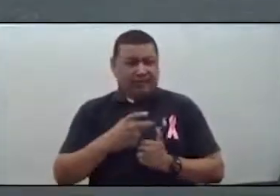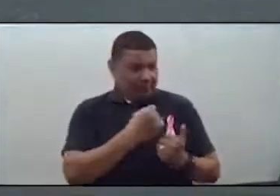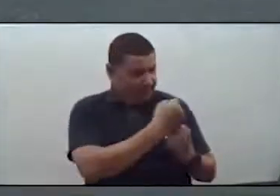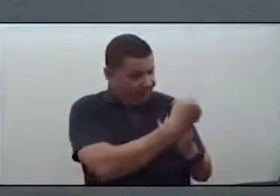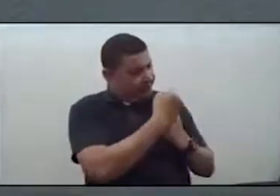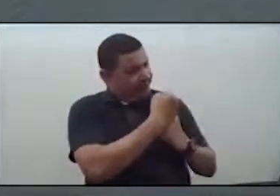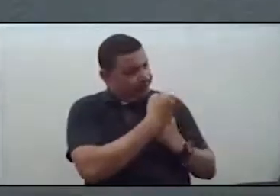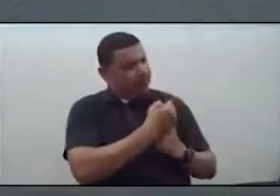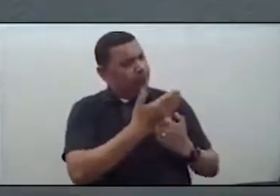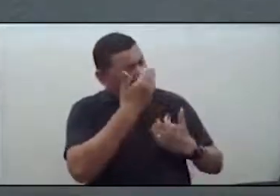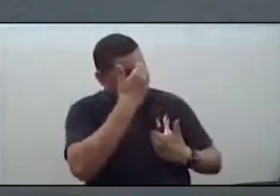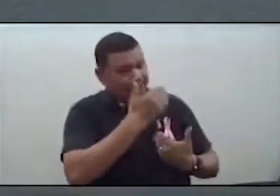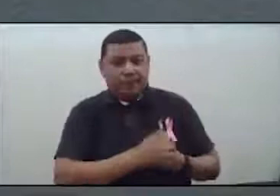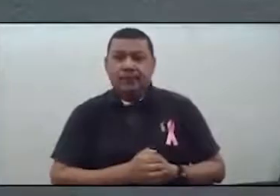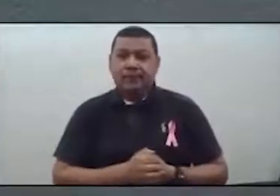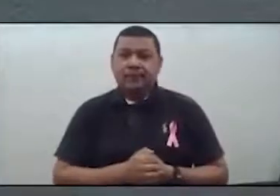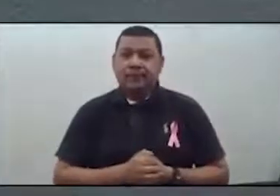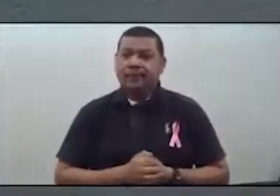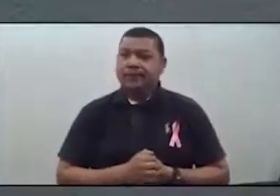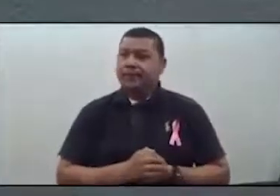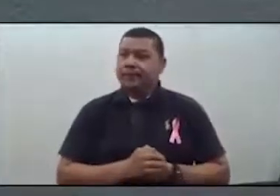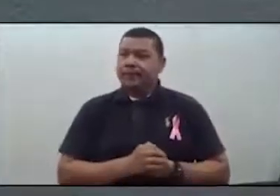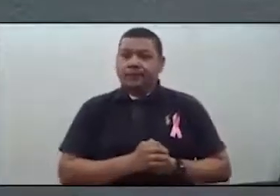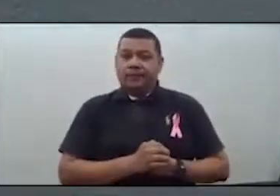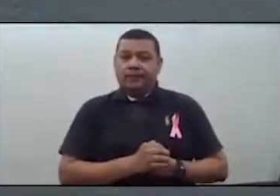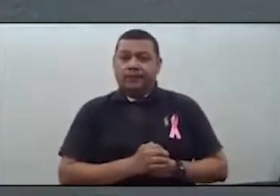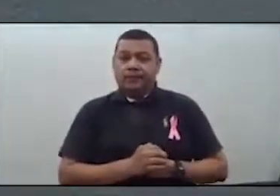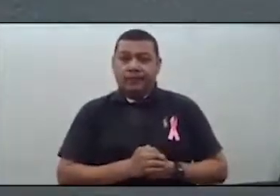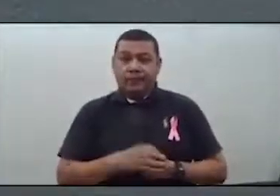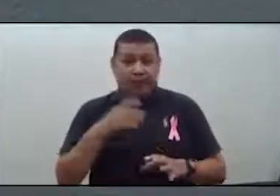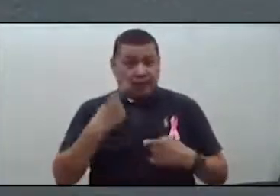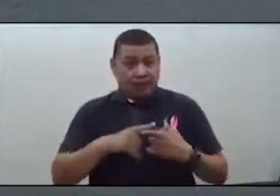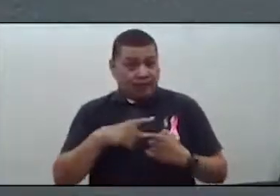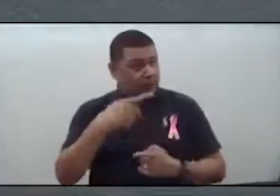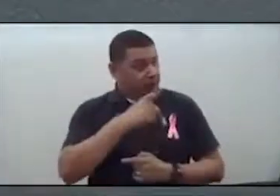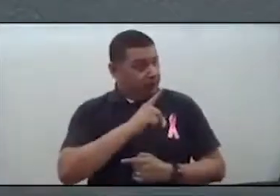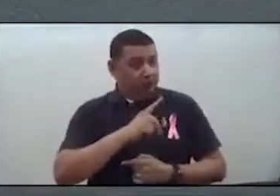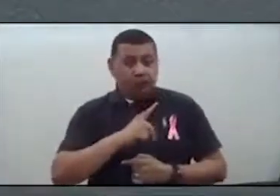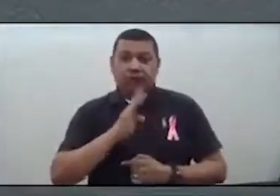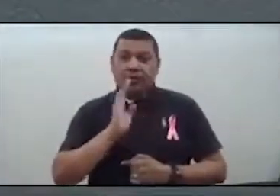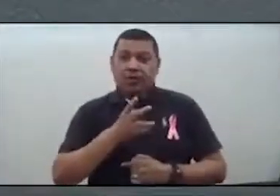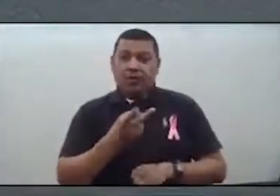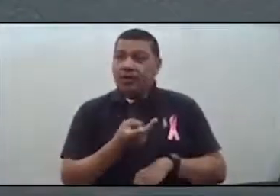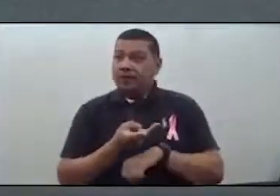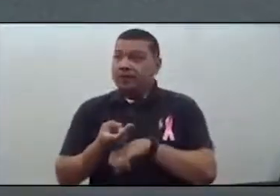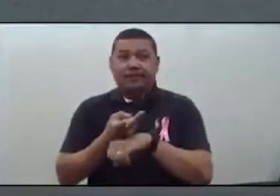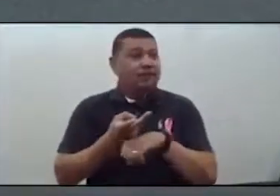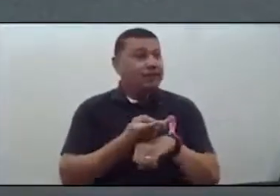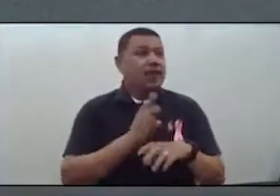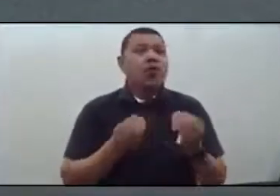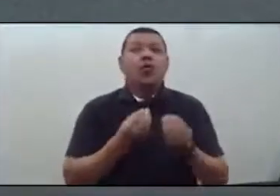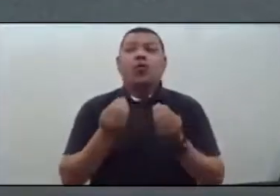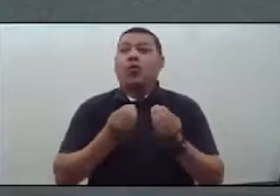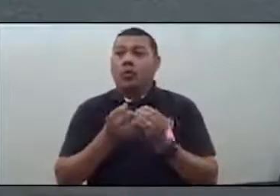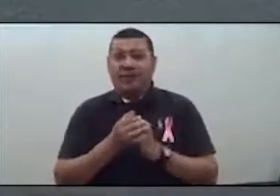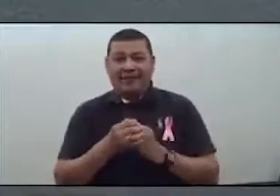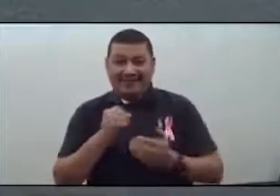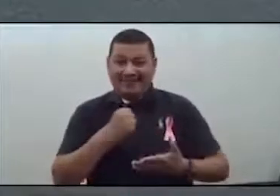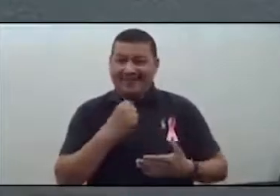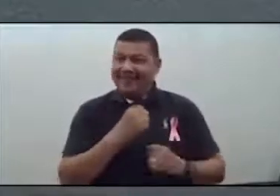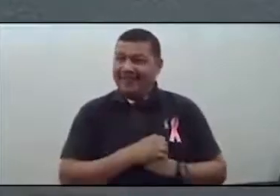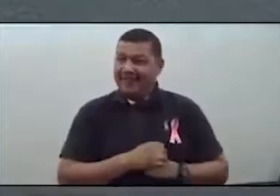apoiado e aí é o seu segmento também. Eu tenho certeza que você ainda contribuirá muito ainda com toda